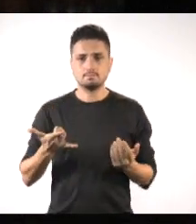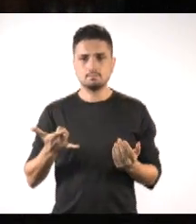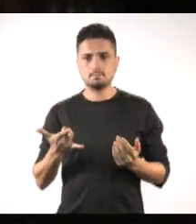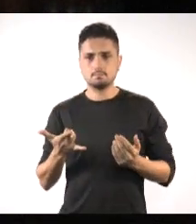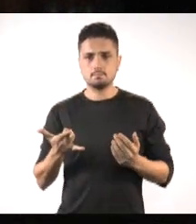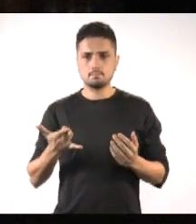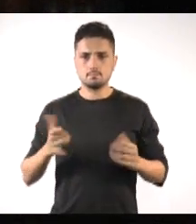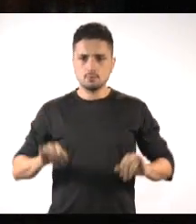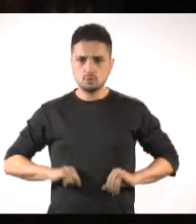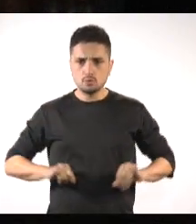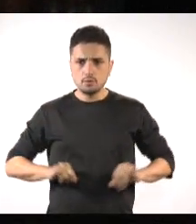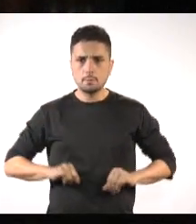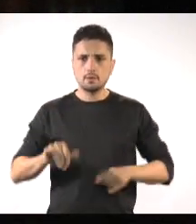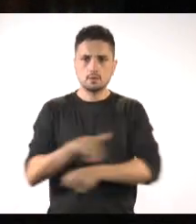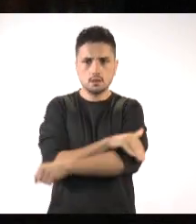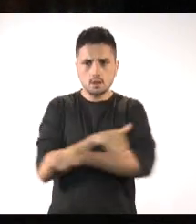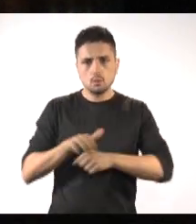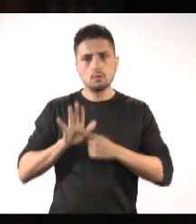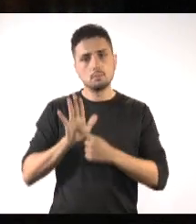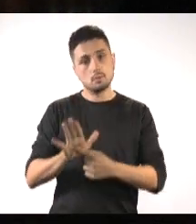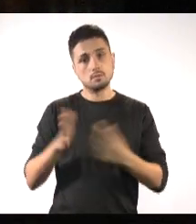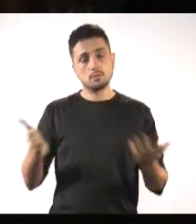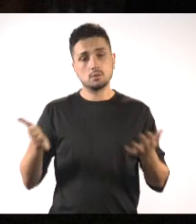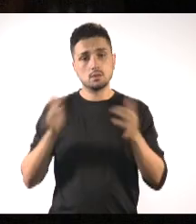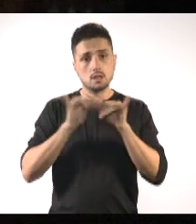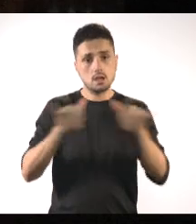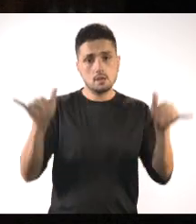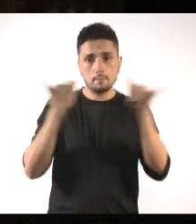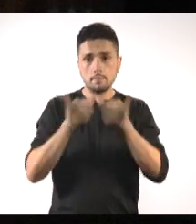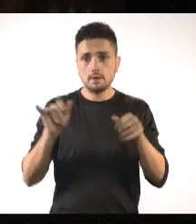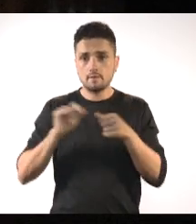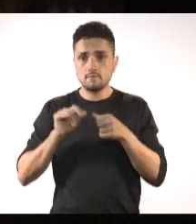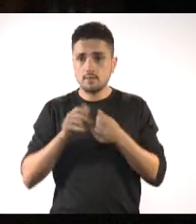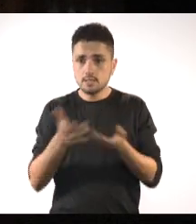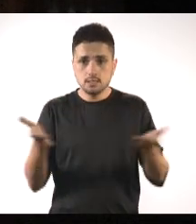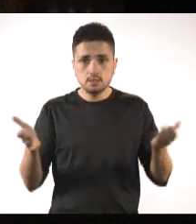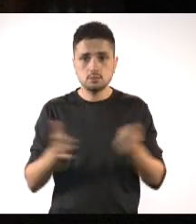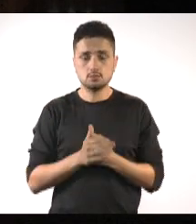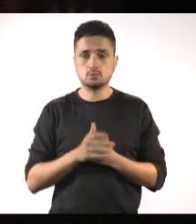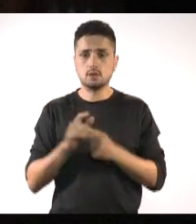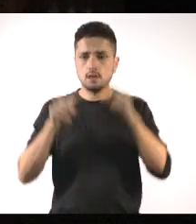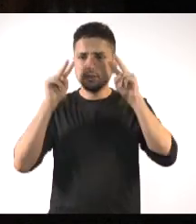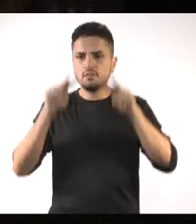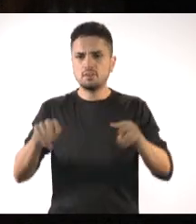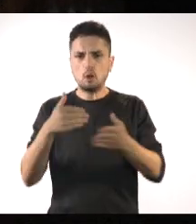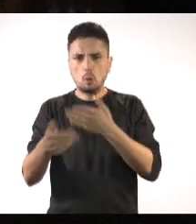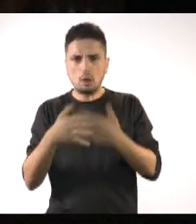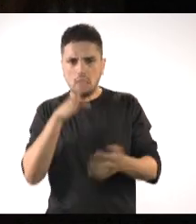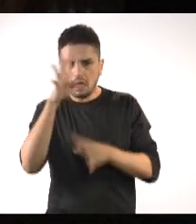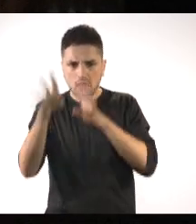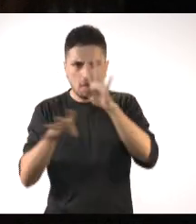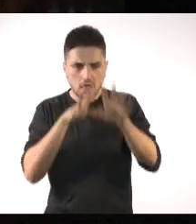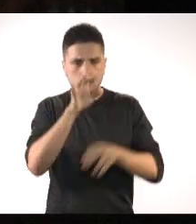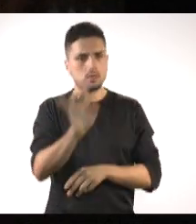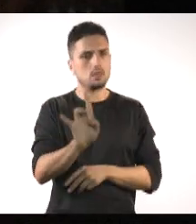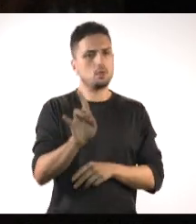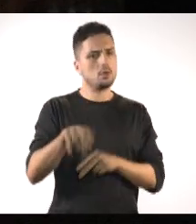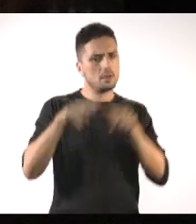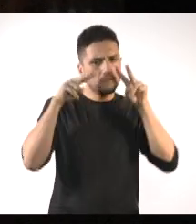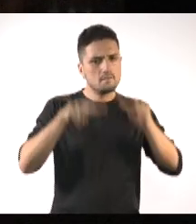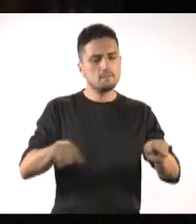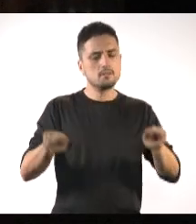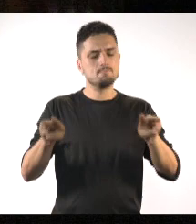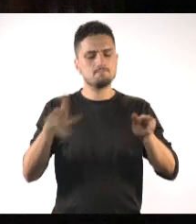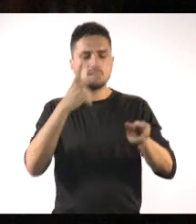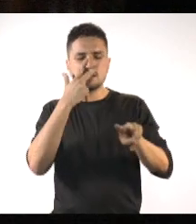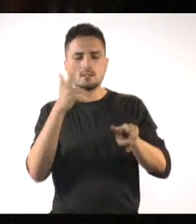eles vão revelar. Então a campanha faz isso. O ver não é um ver qualquer, é um ver a partir de